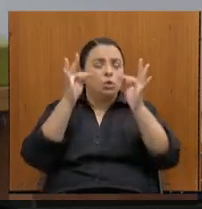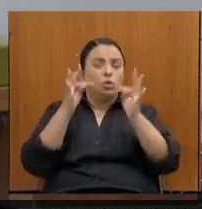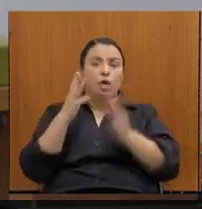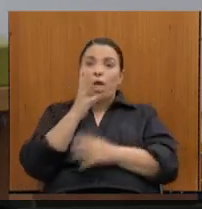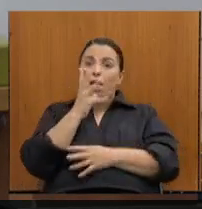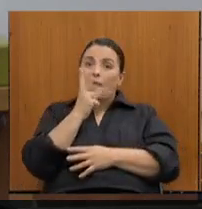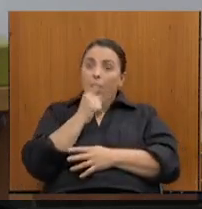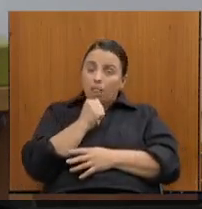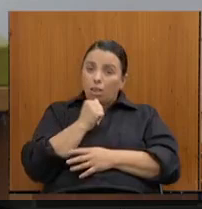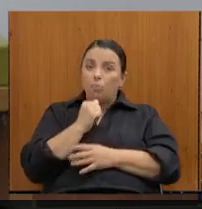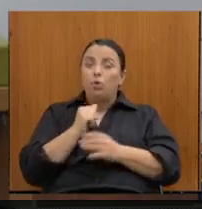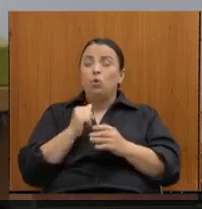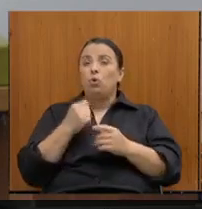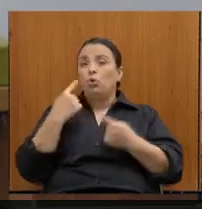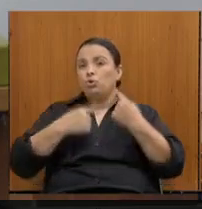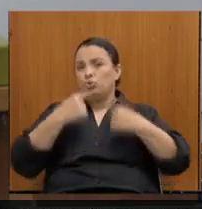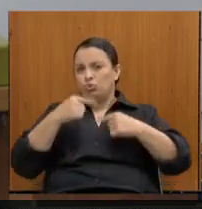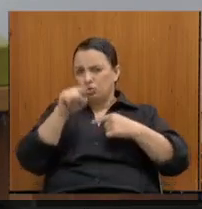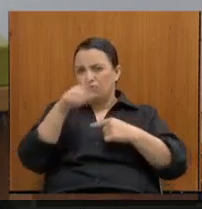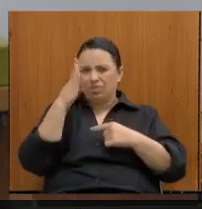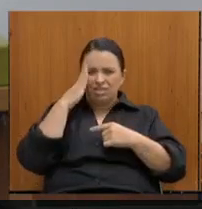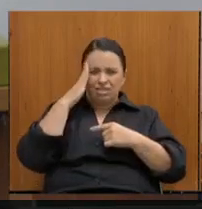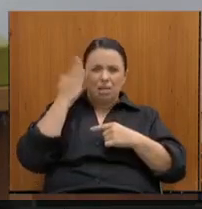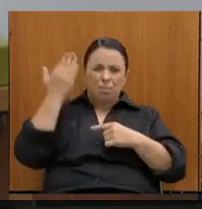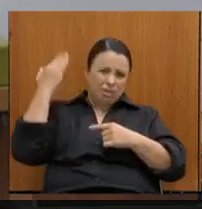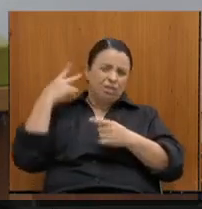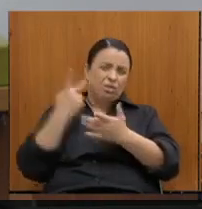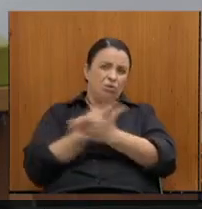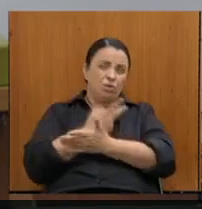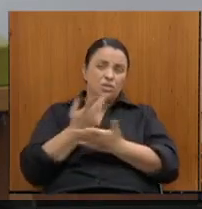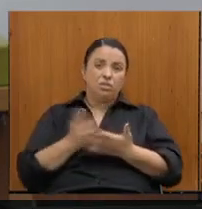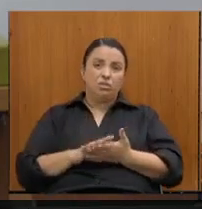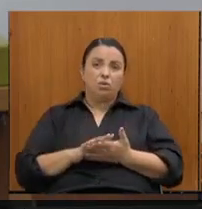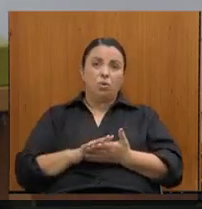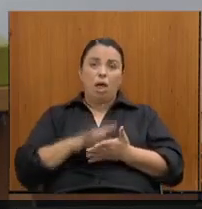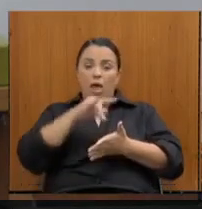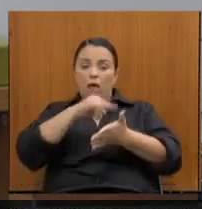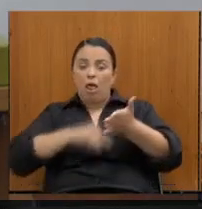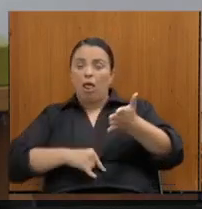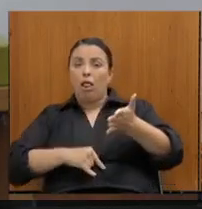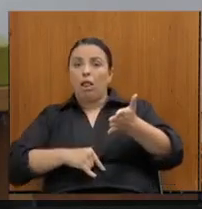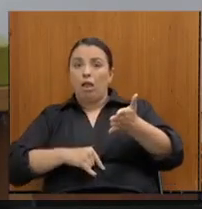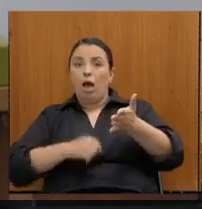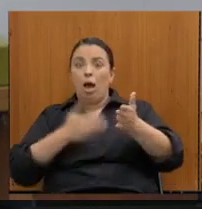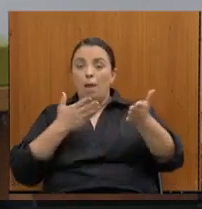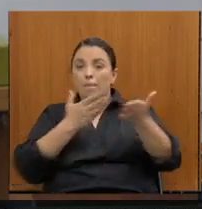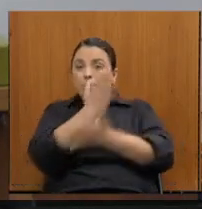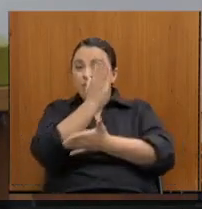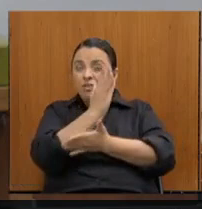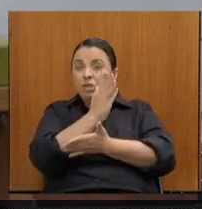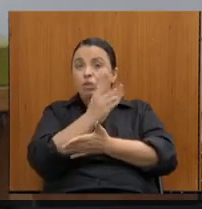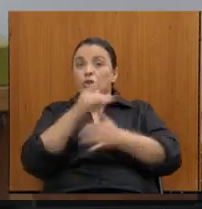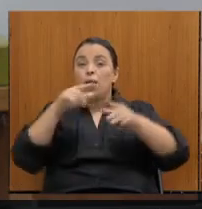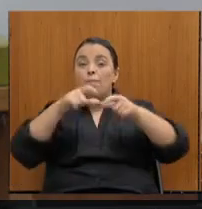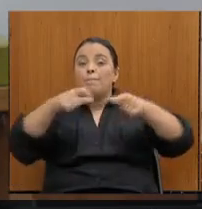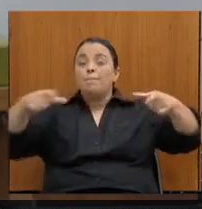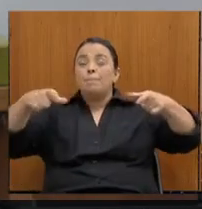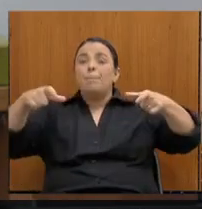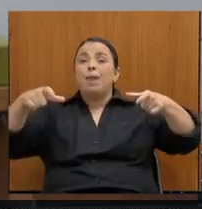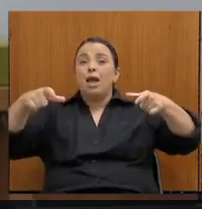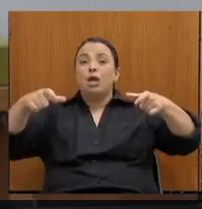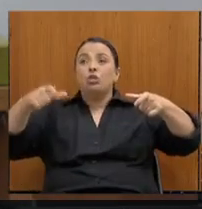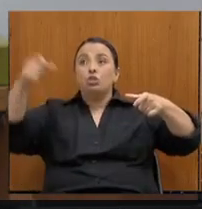saber lembra daquilo a certificação de placas solares no Brasil isso tudo tem que